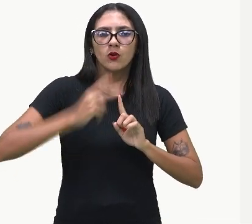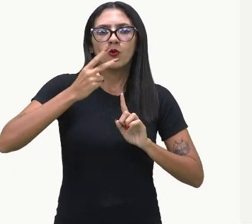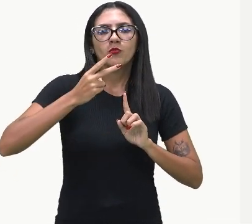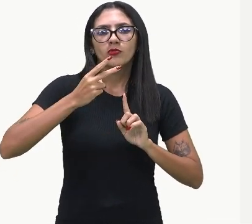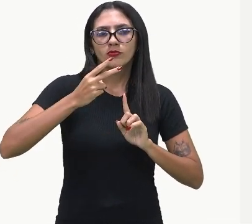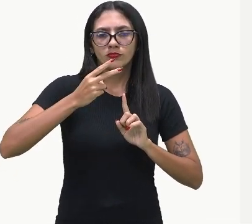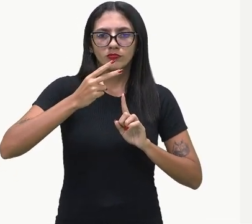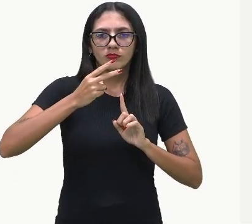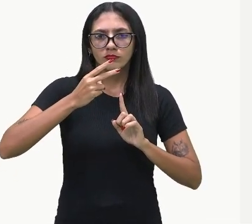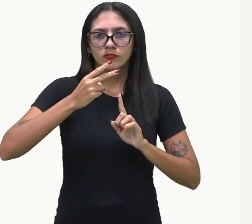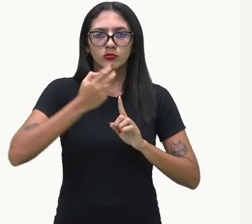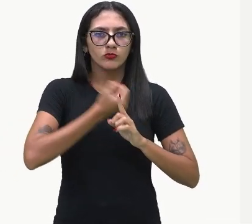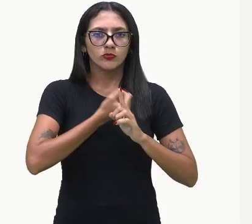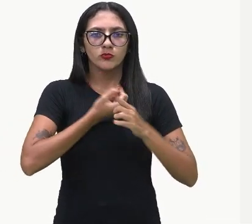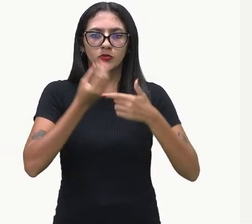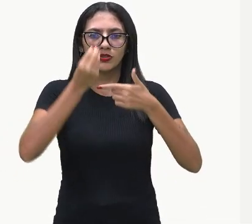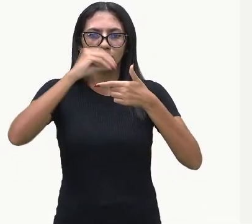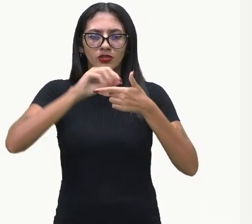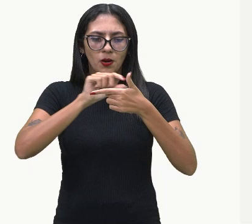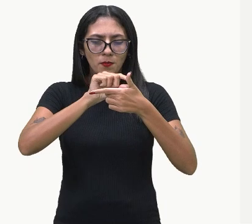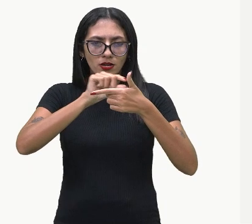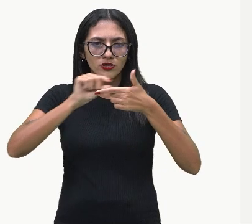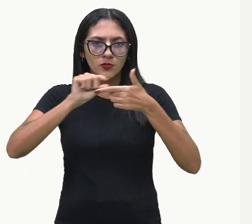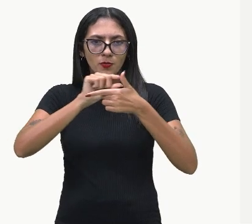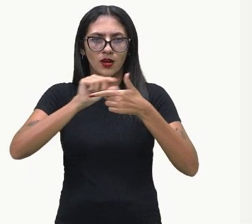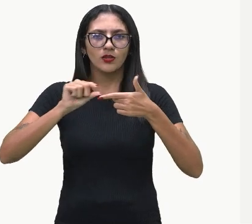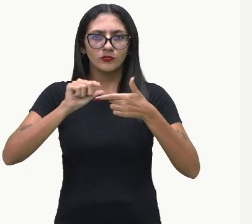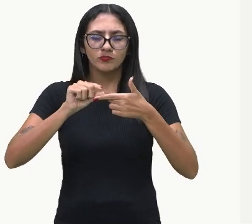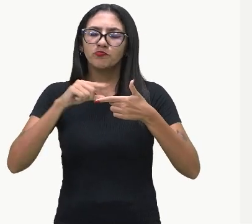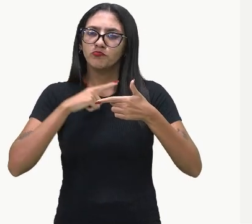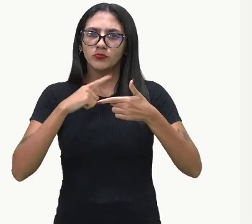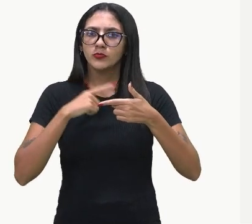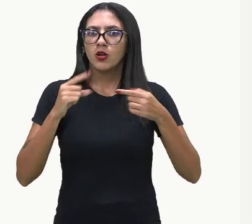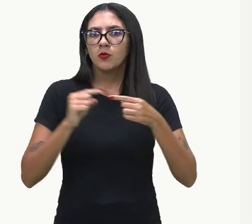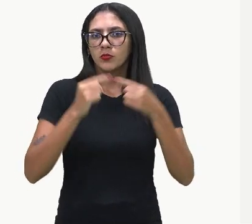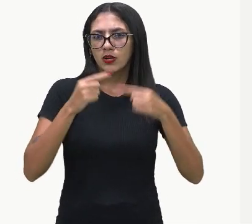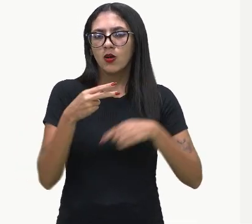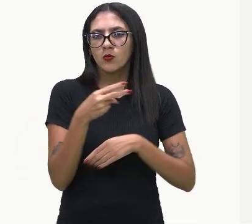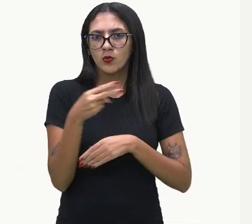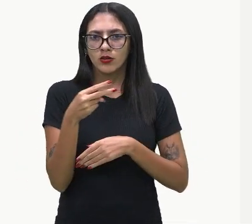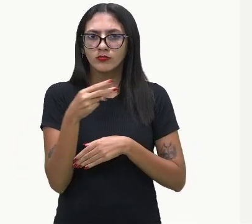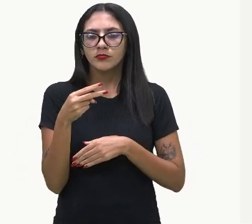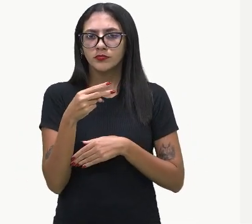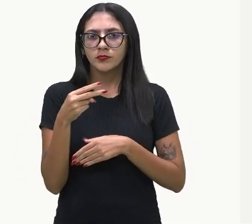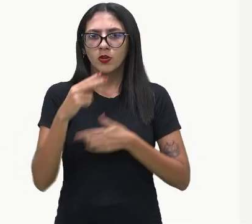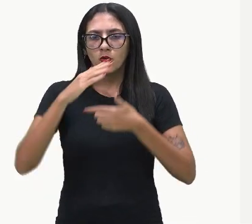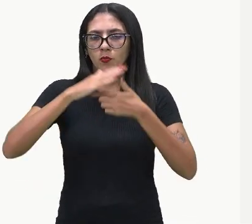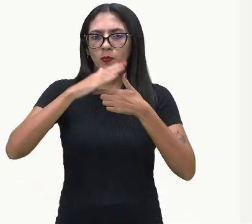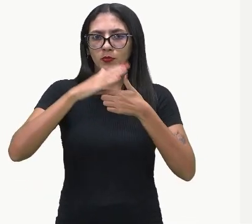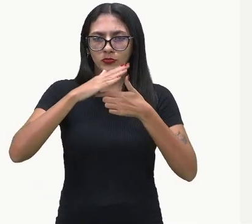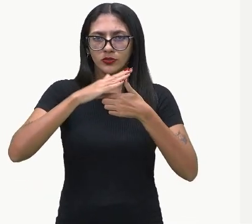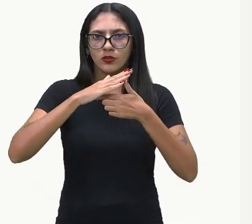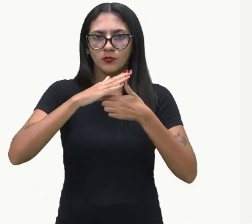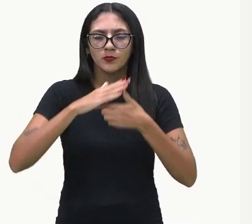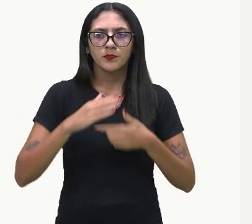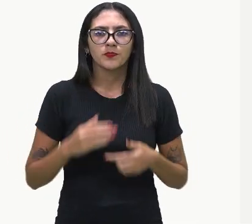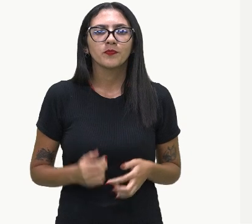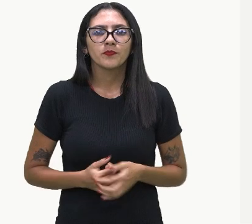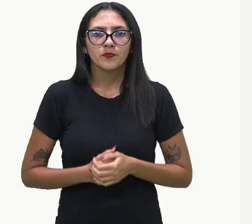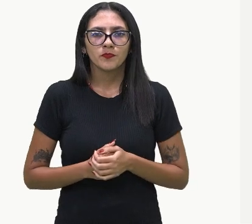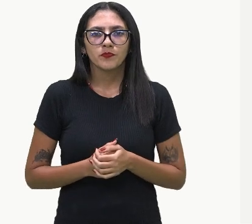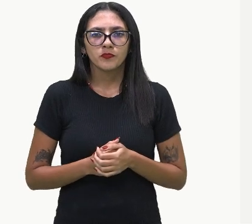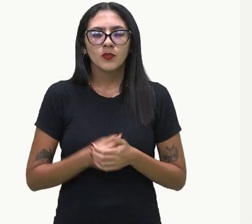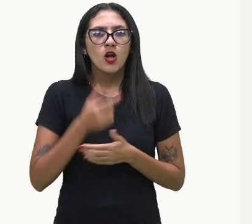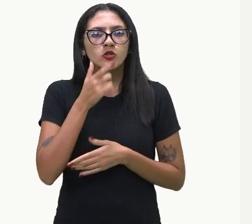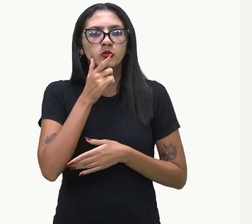Tá? Observe que realmente é proporcional, tanto um lado como o outro, né? Conseguiu seguir,